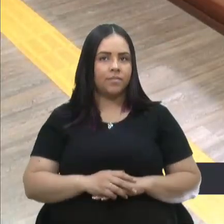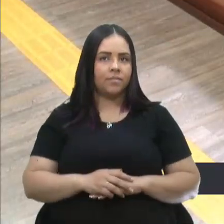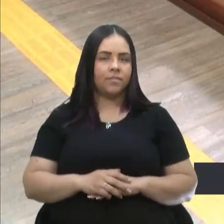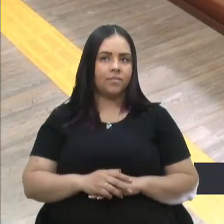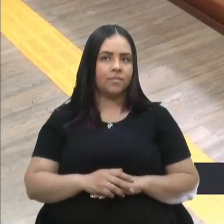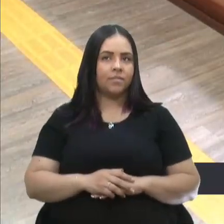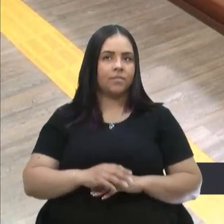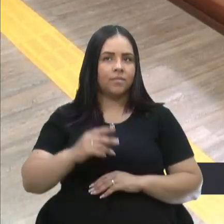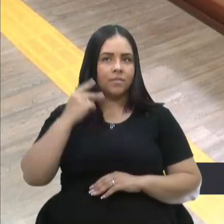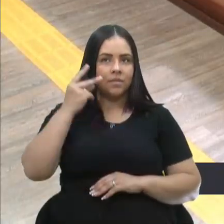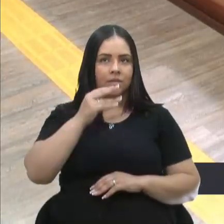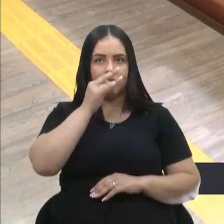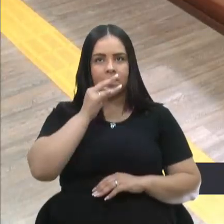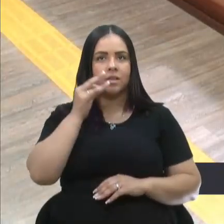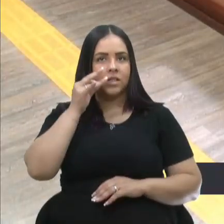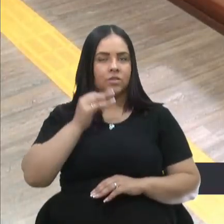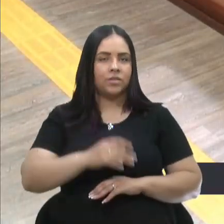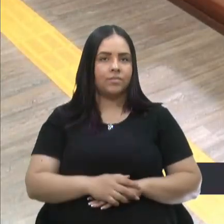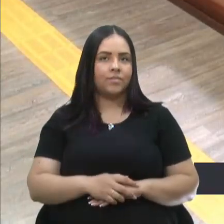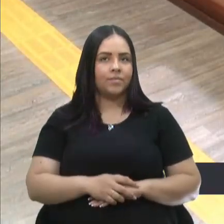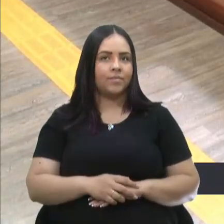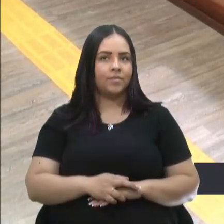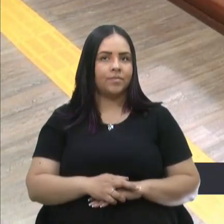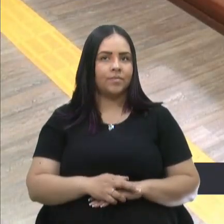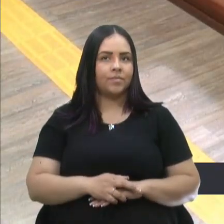Vereadora Tatiane, da tribuna.